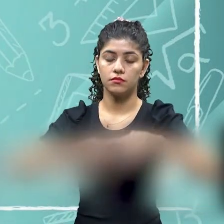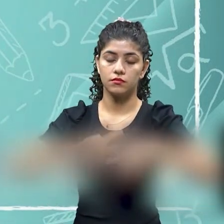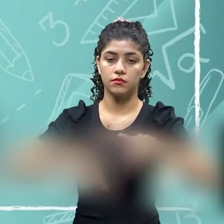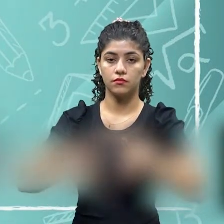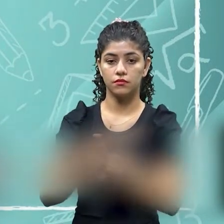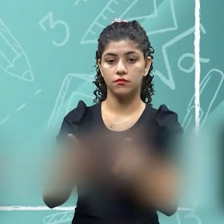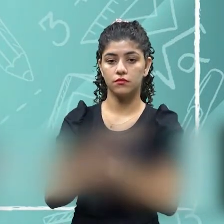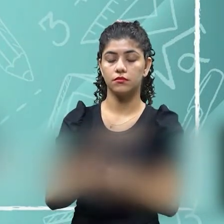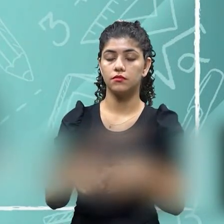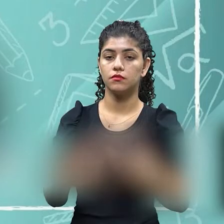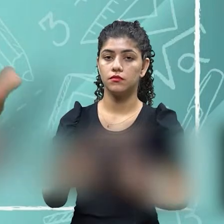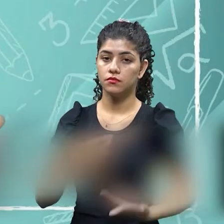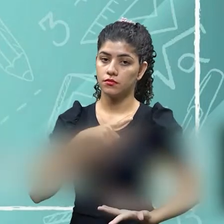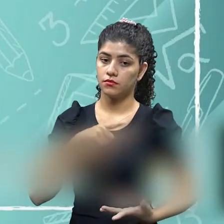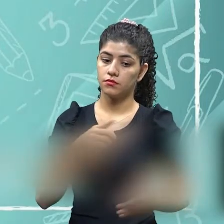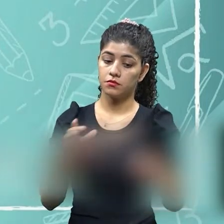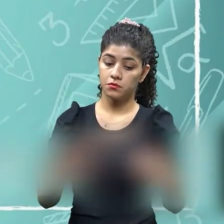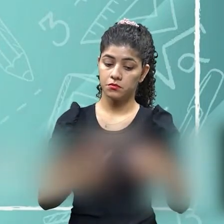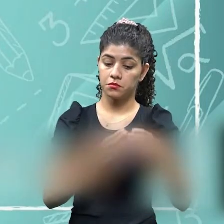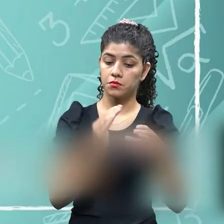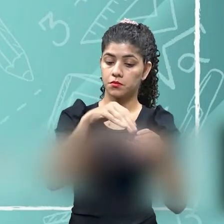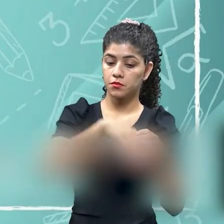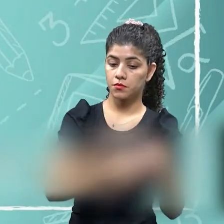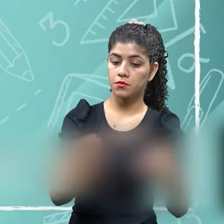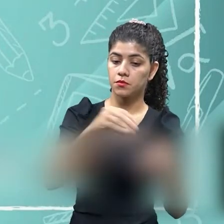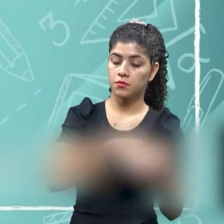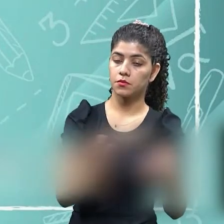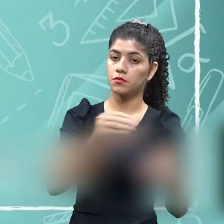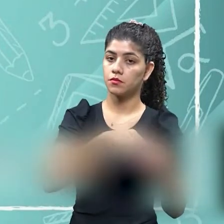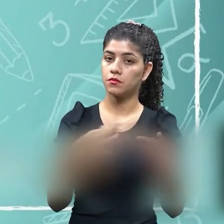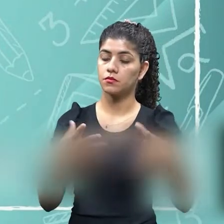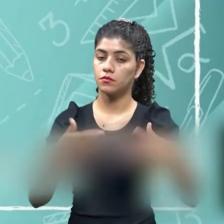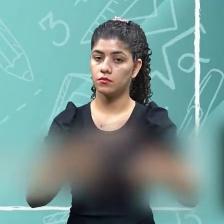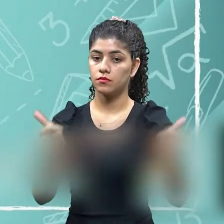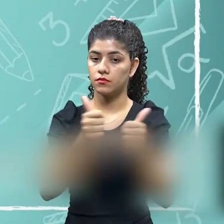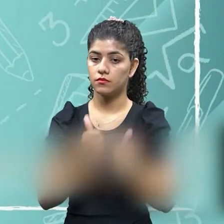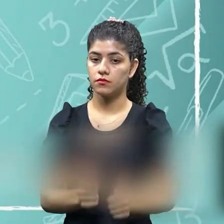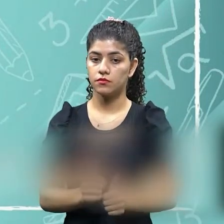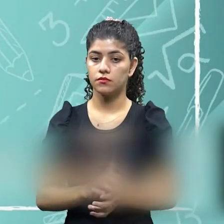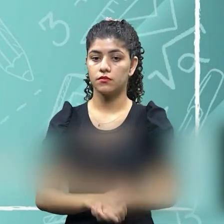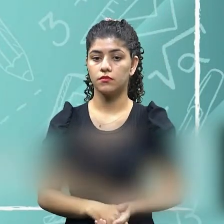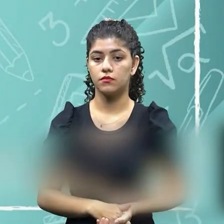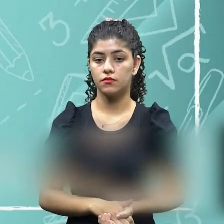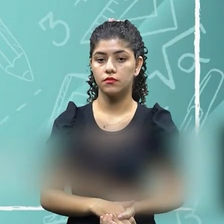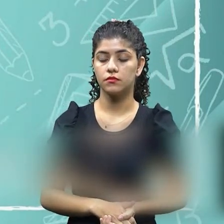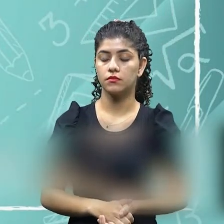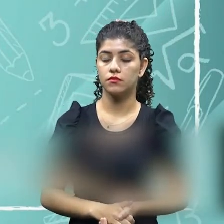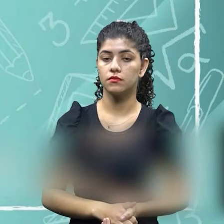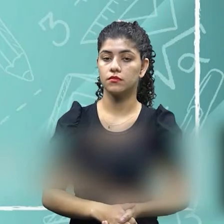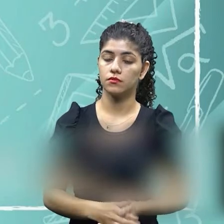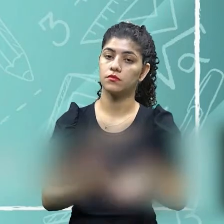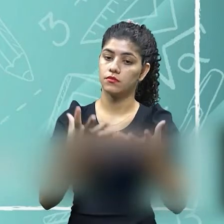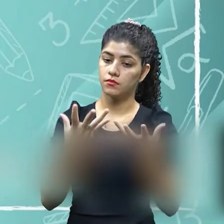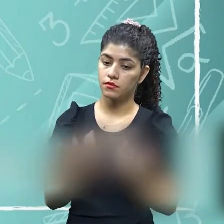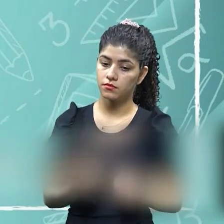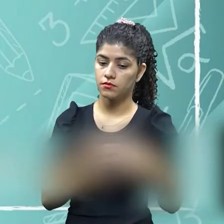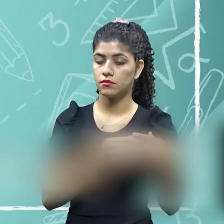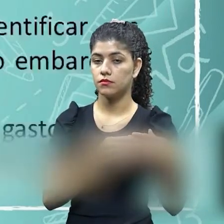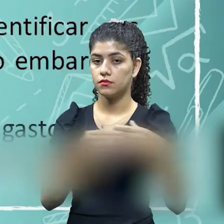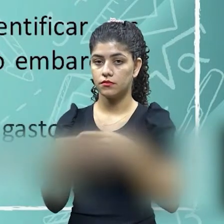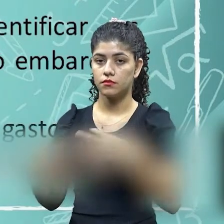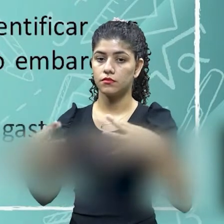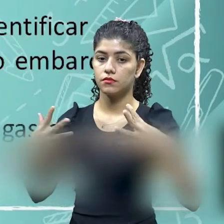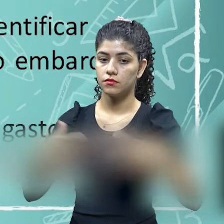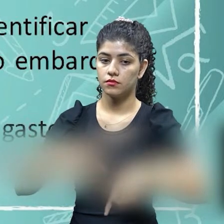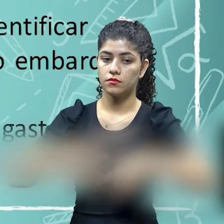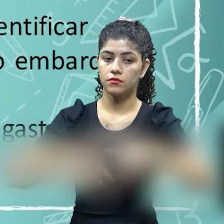então, dentro da embarcação, tem que fazer a análise se realmente está apta a receber e efetuar o transporte da mercadoria.